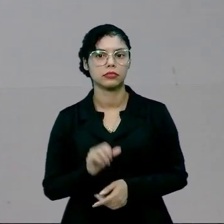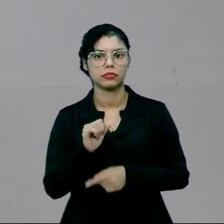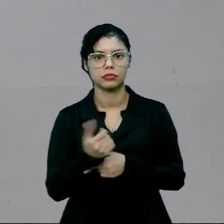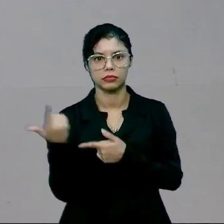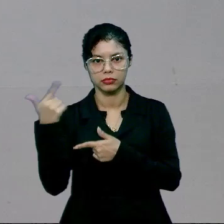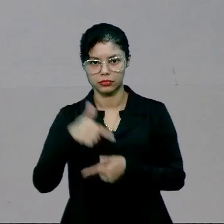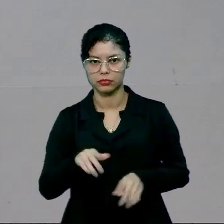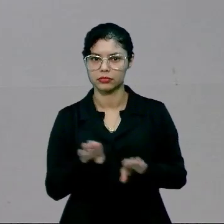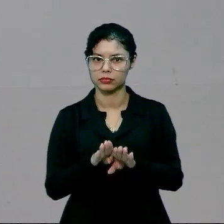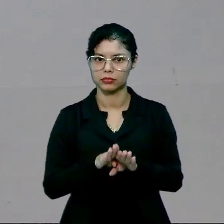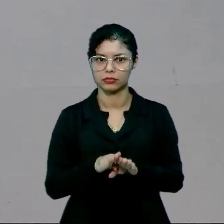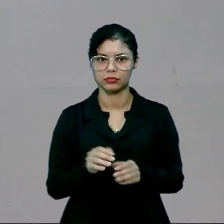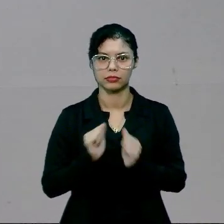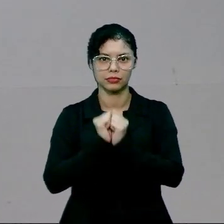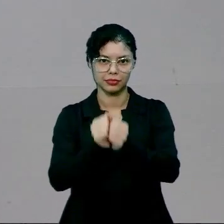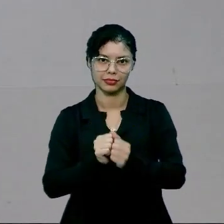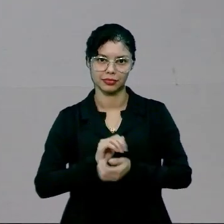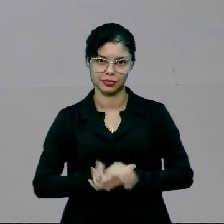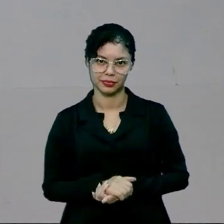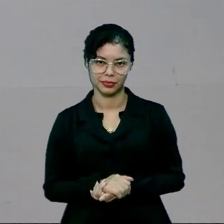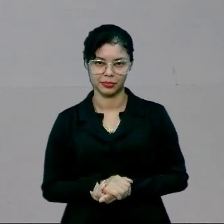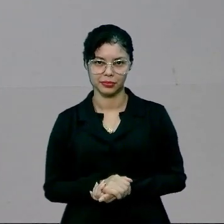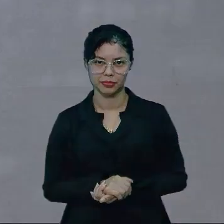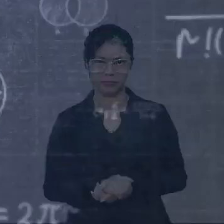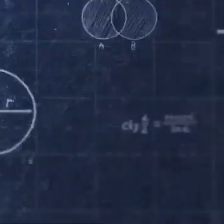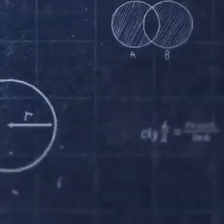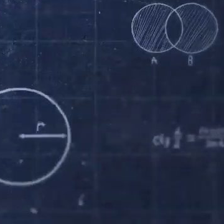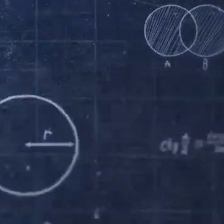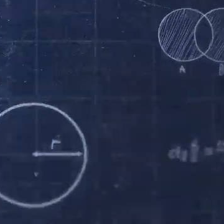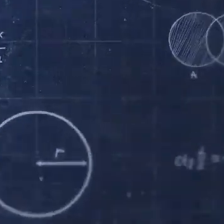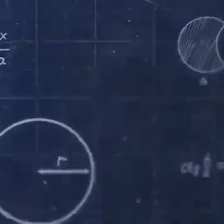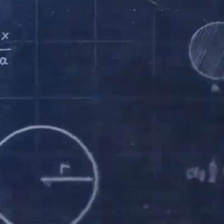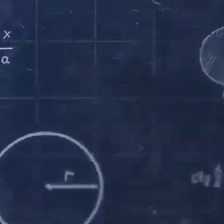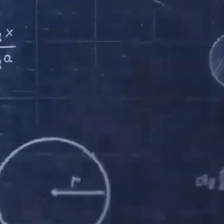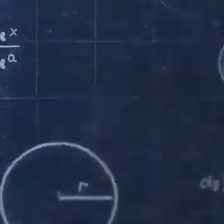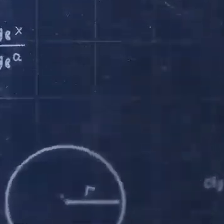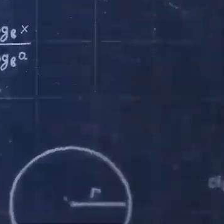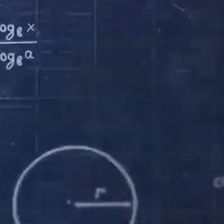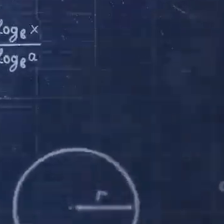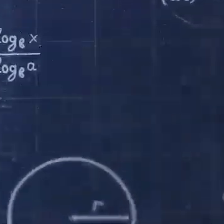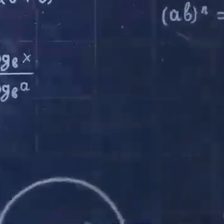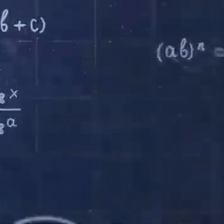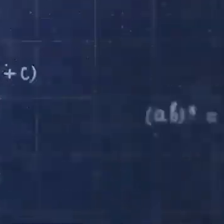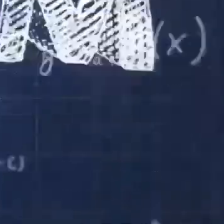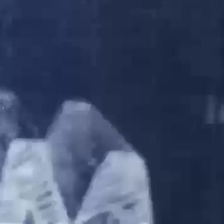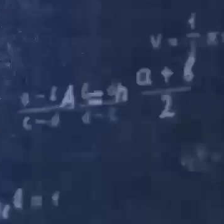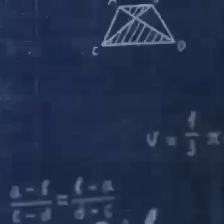rever esta aula. Fica com a gente!